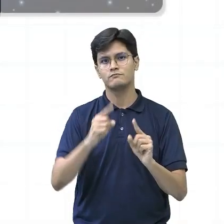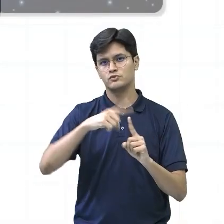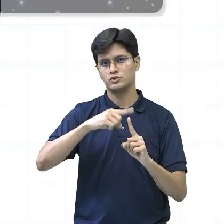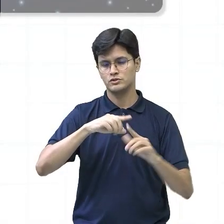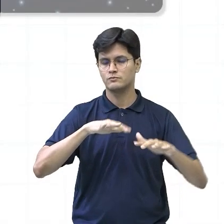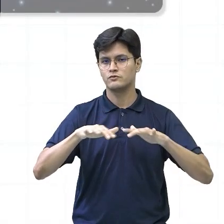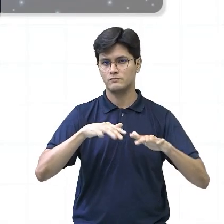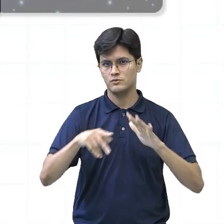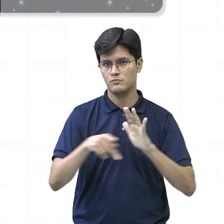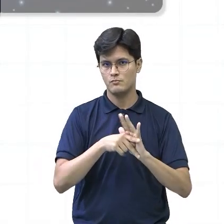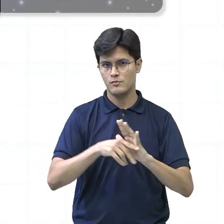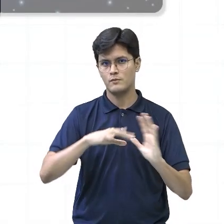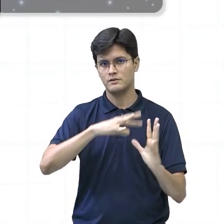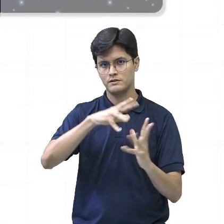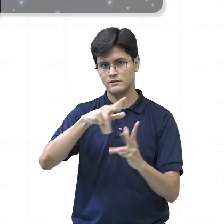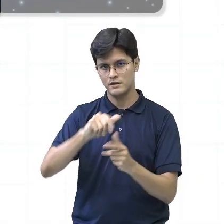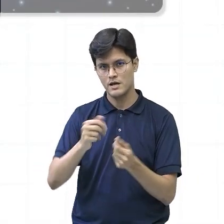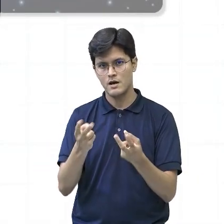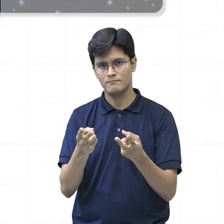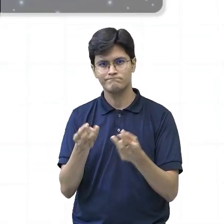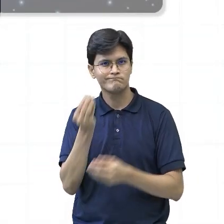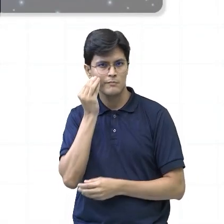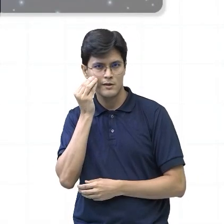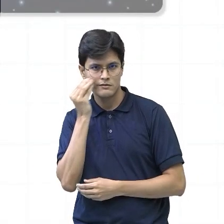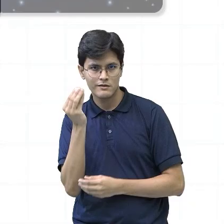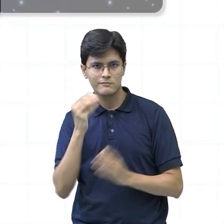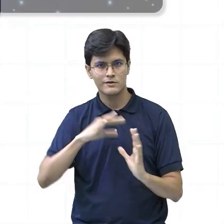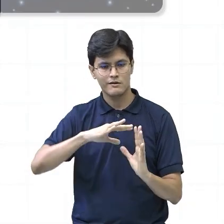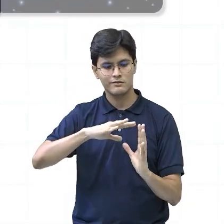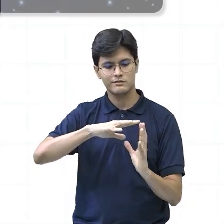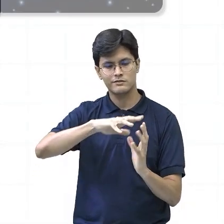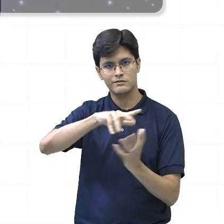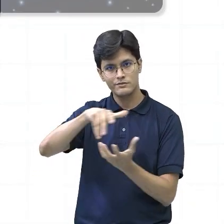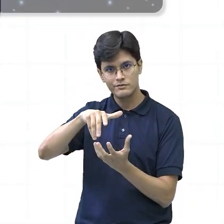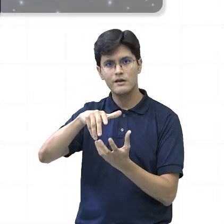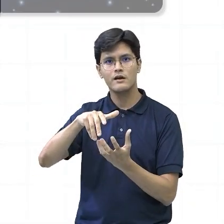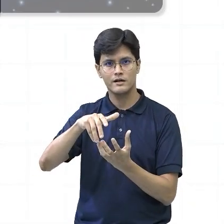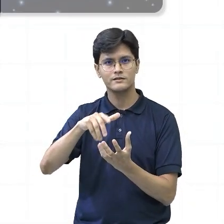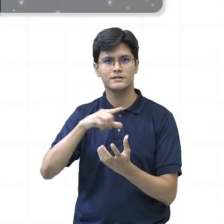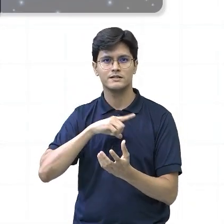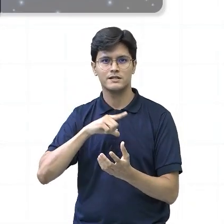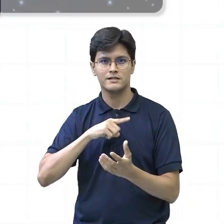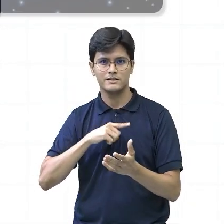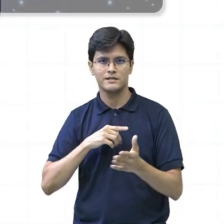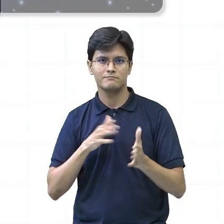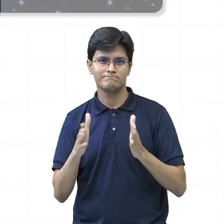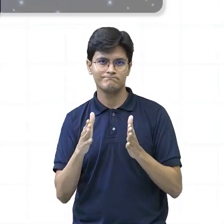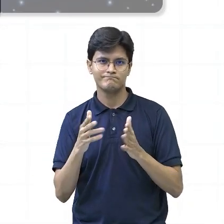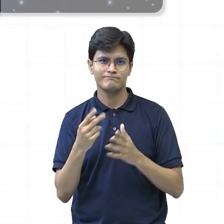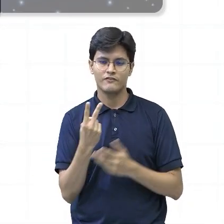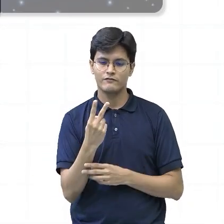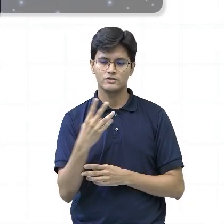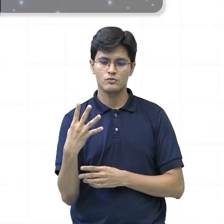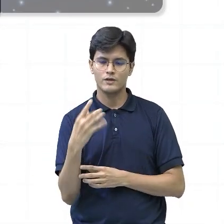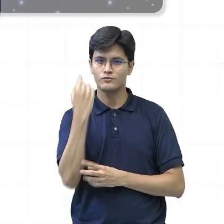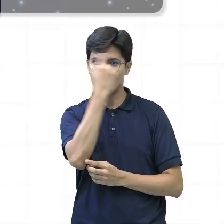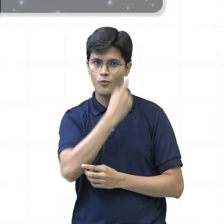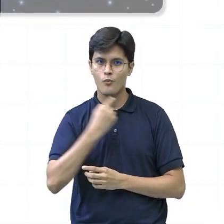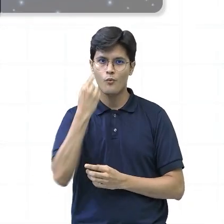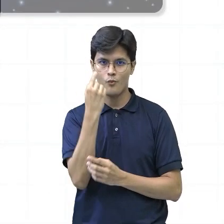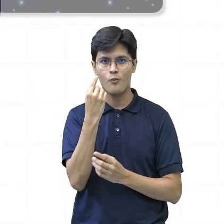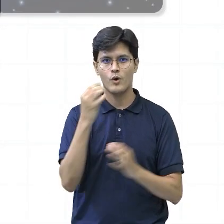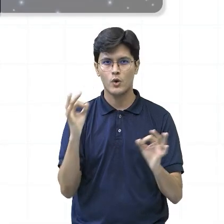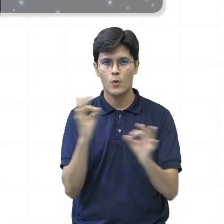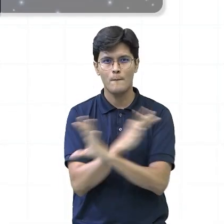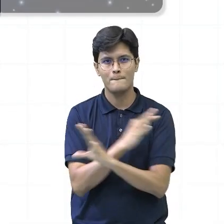planeta. Observe aí que a Terra ela demora aproximadamente 24 horas para completar uma volta